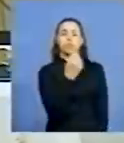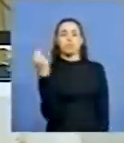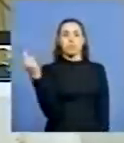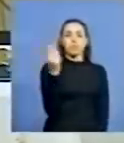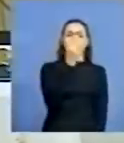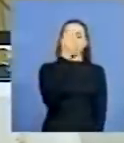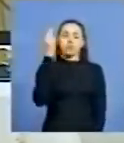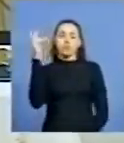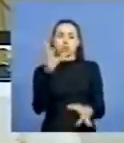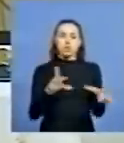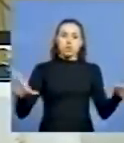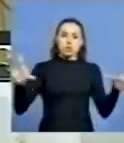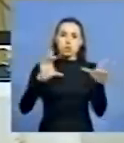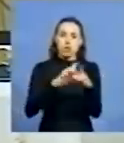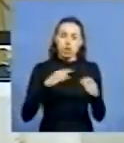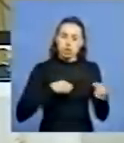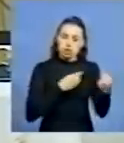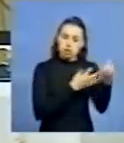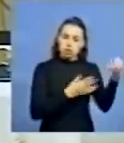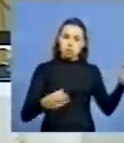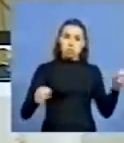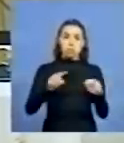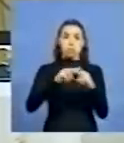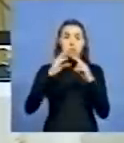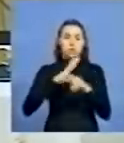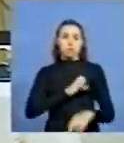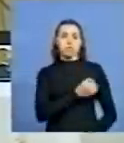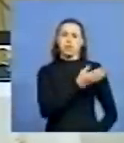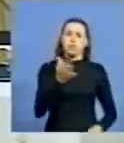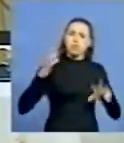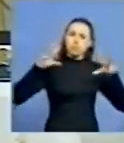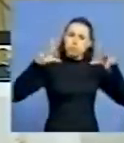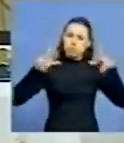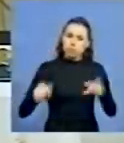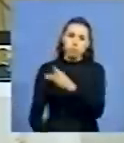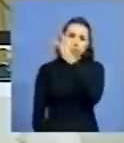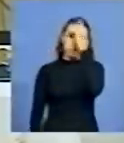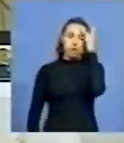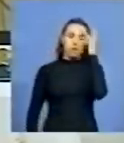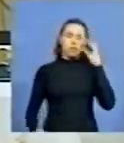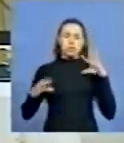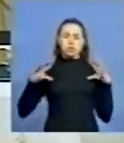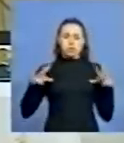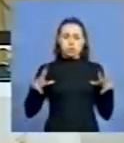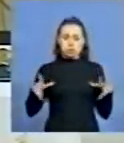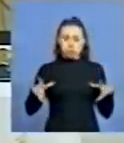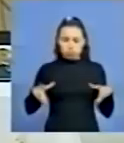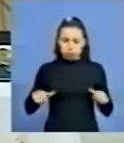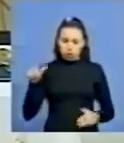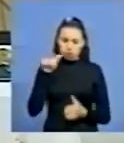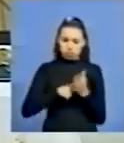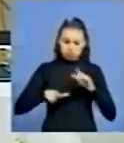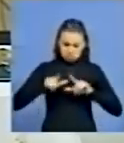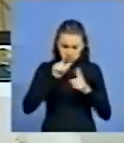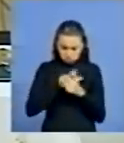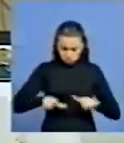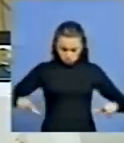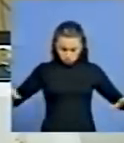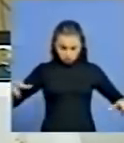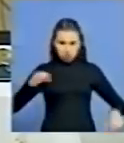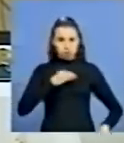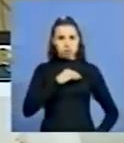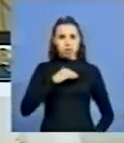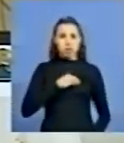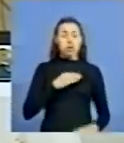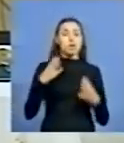da nova e eterna aliança, que será derramado por vós e por todos para a remissão dos pecados. Fazei isto